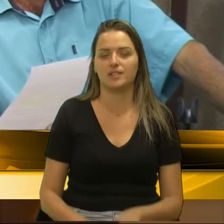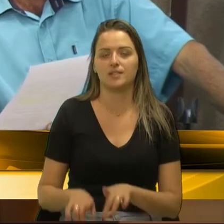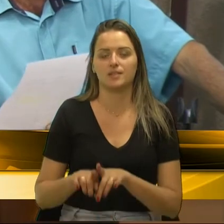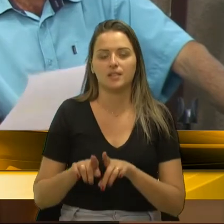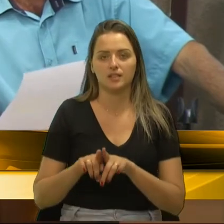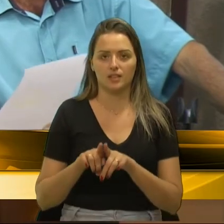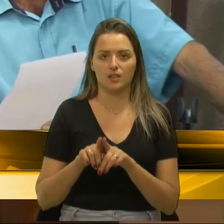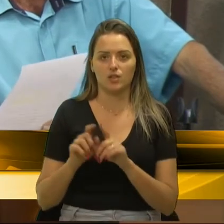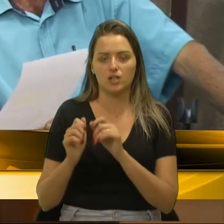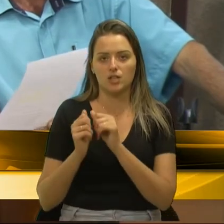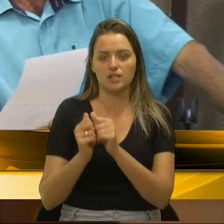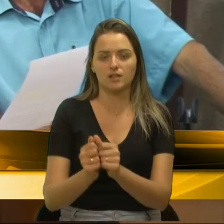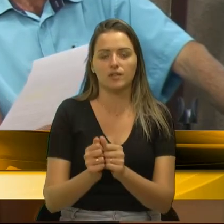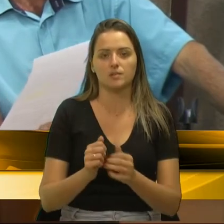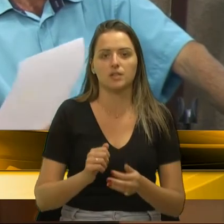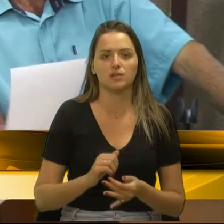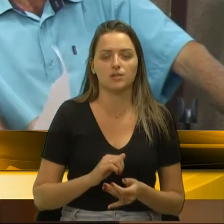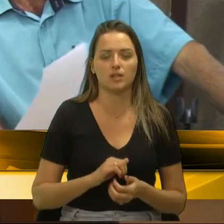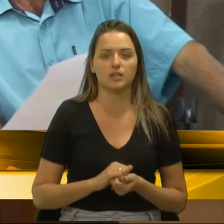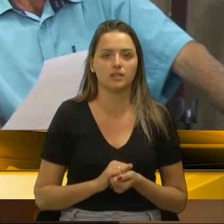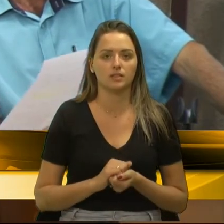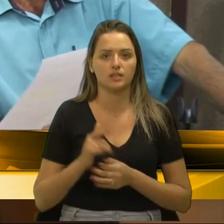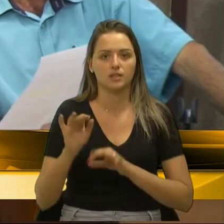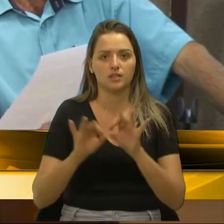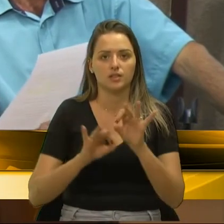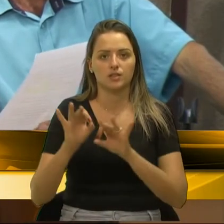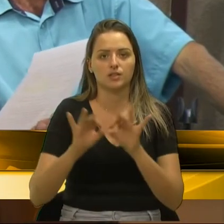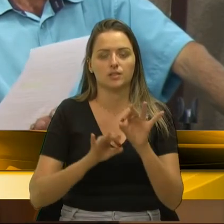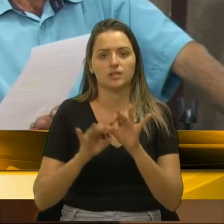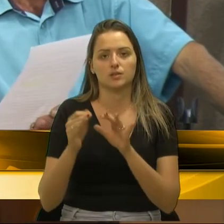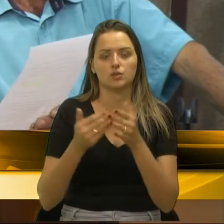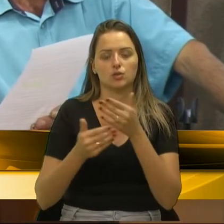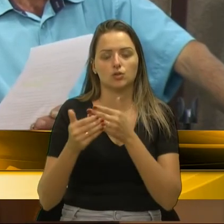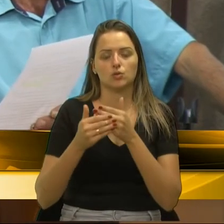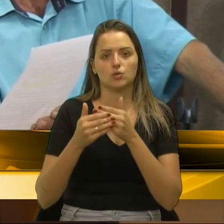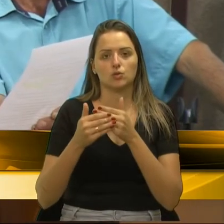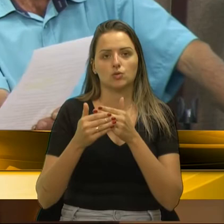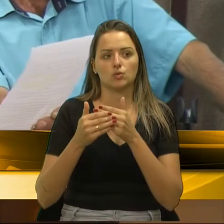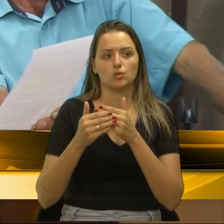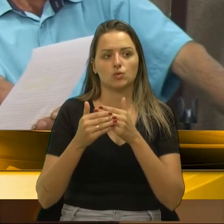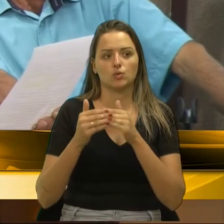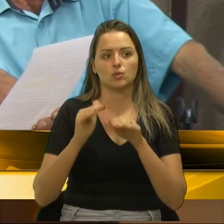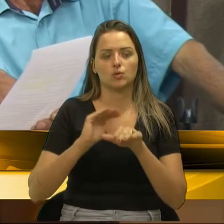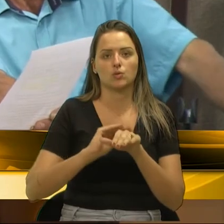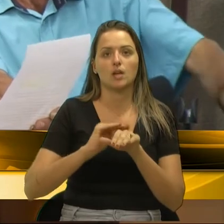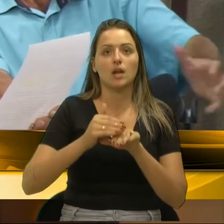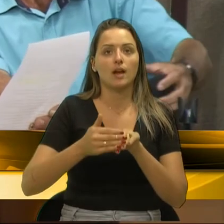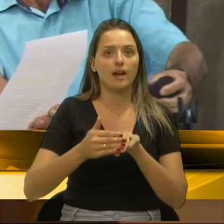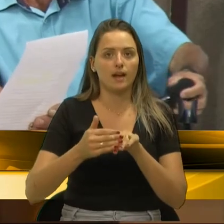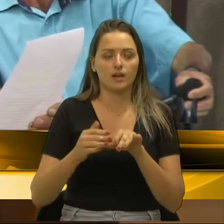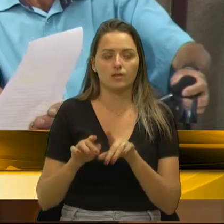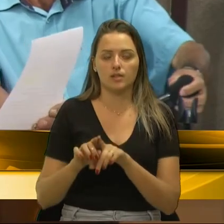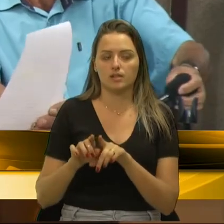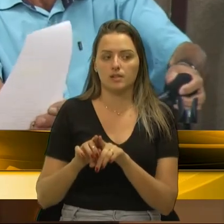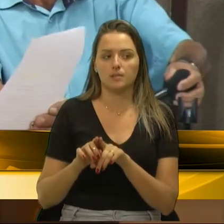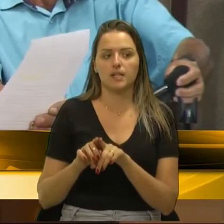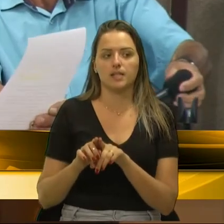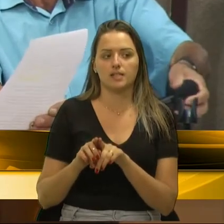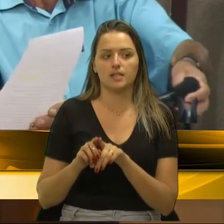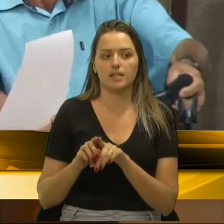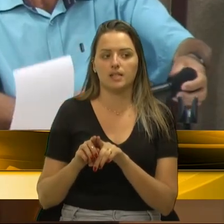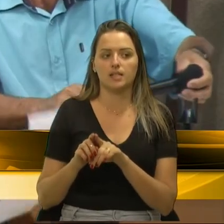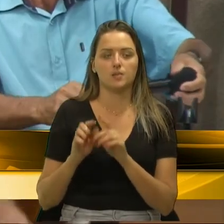aquela quantidade de organização dos Fusca, e também aquelas pessoas que vêm, o público em geral, que